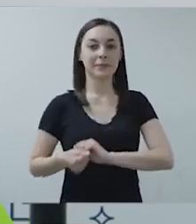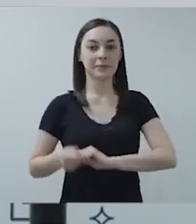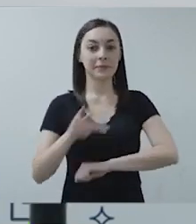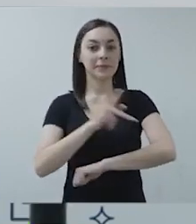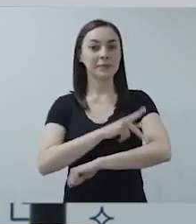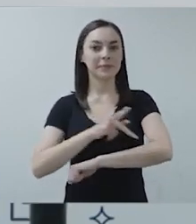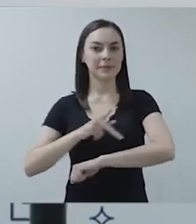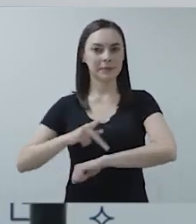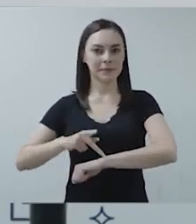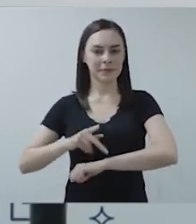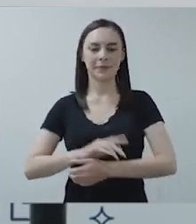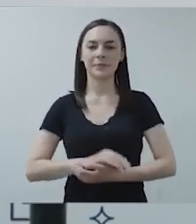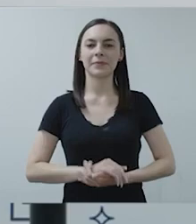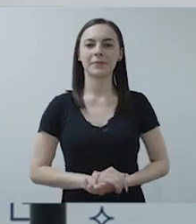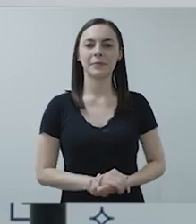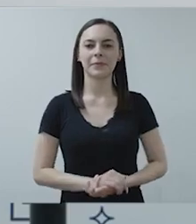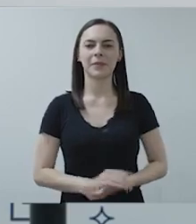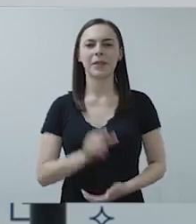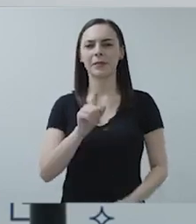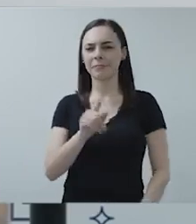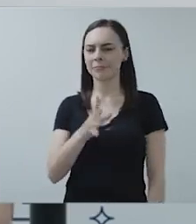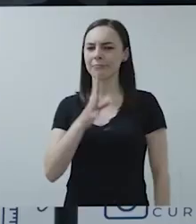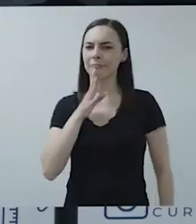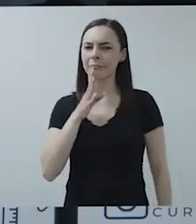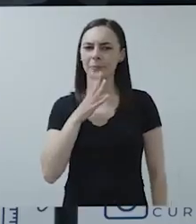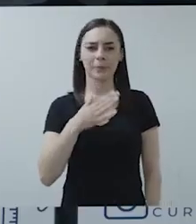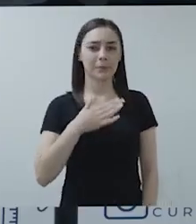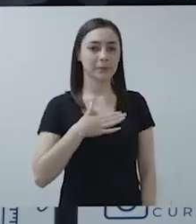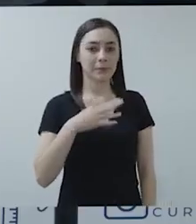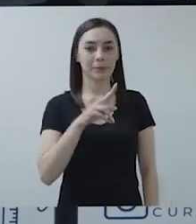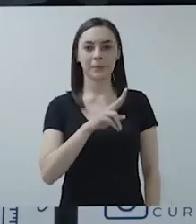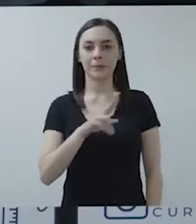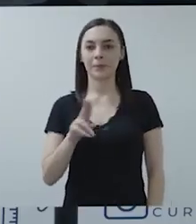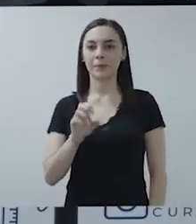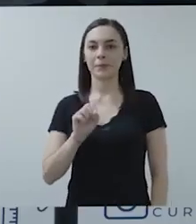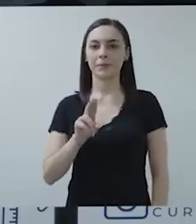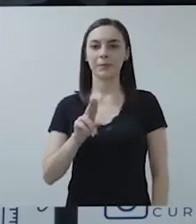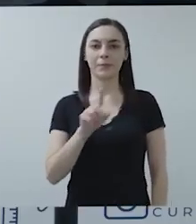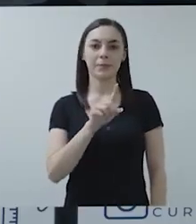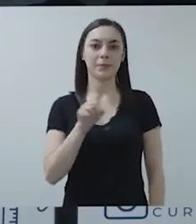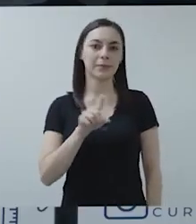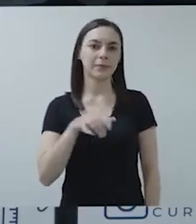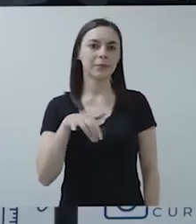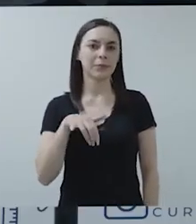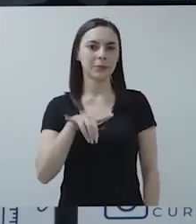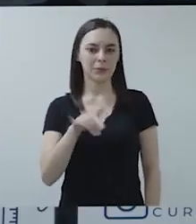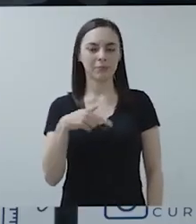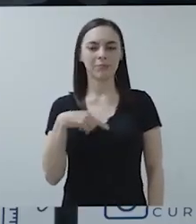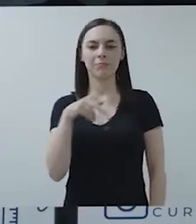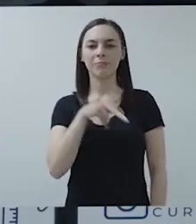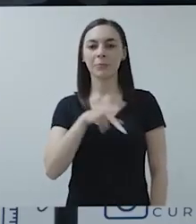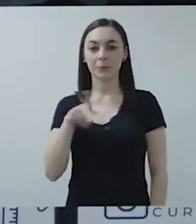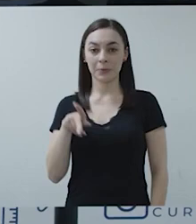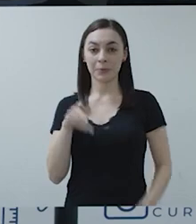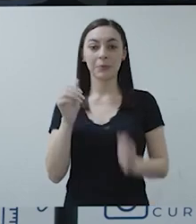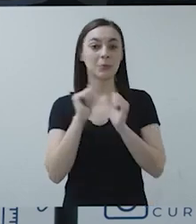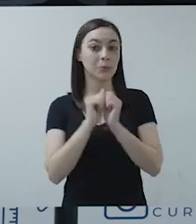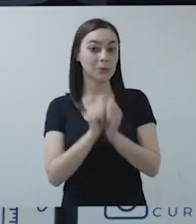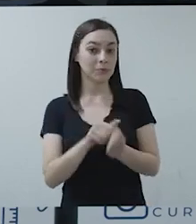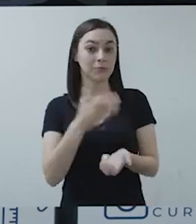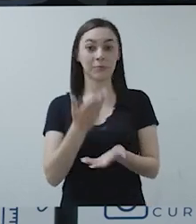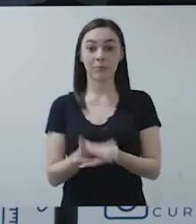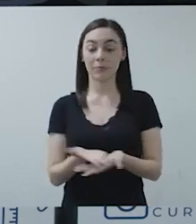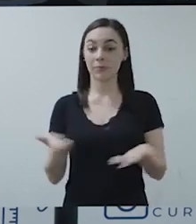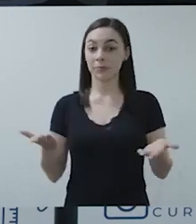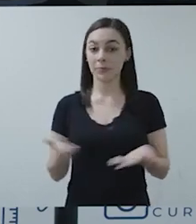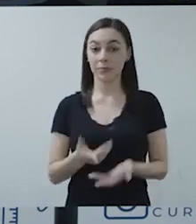adequação pedagógica. Vocês já me conhecem, eu sou a professora Suzy e juntos com a gente na aula de